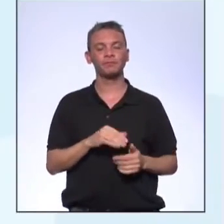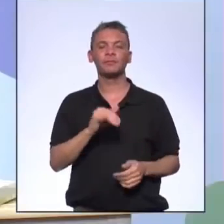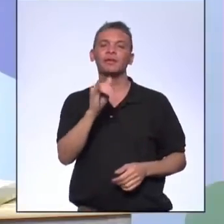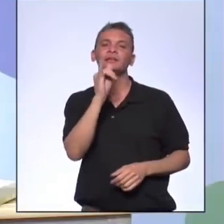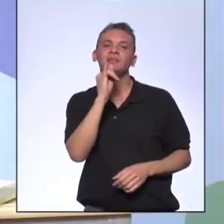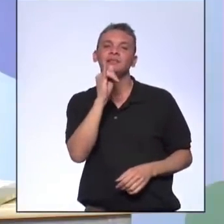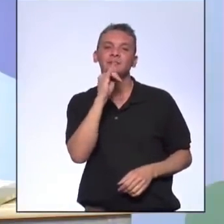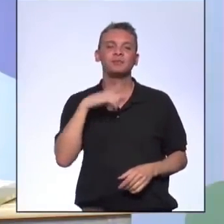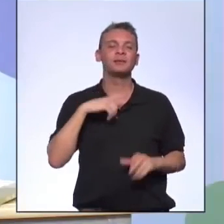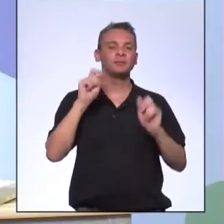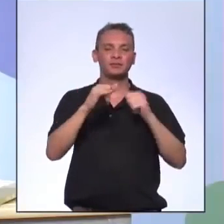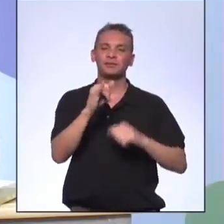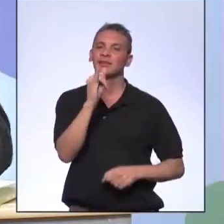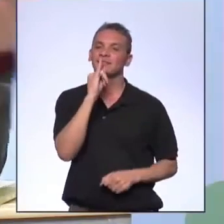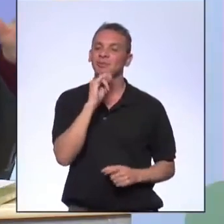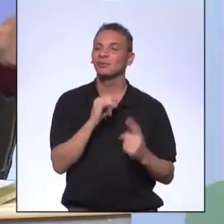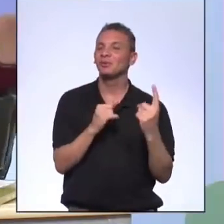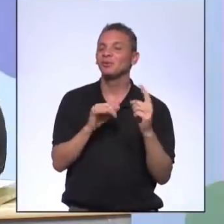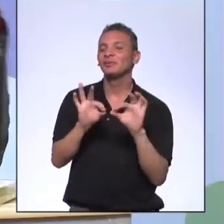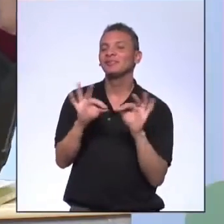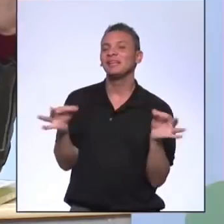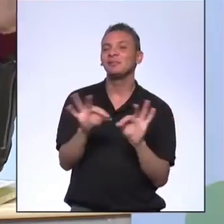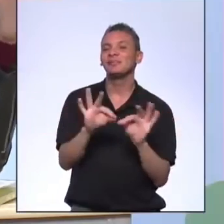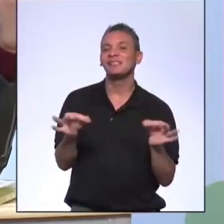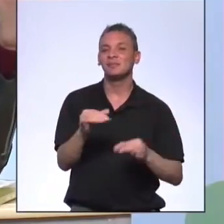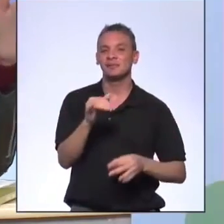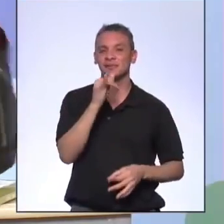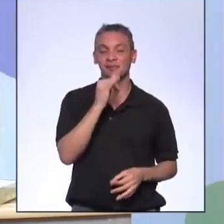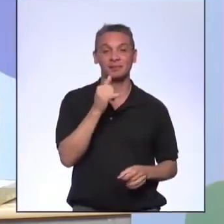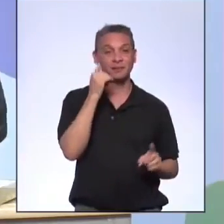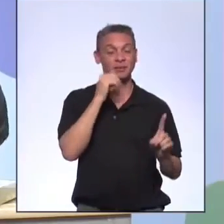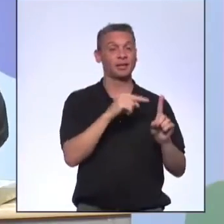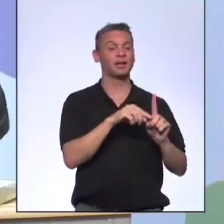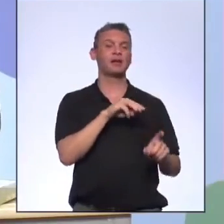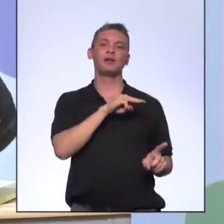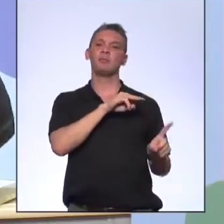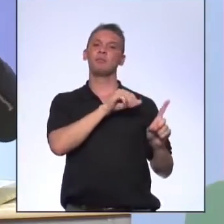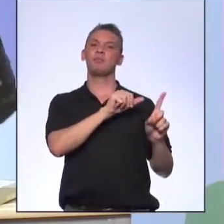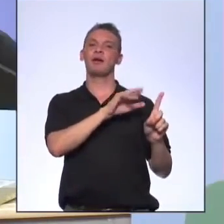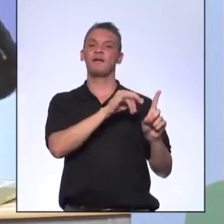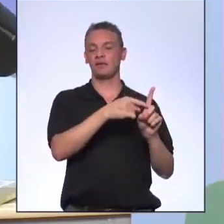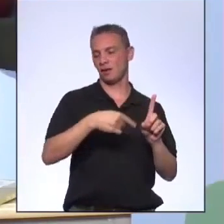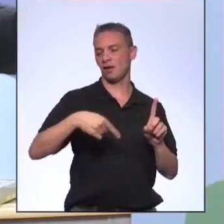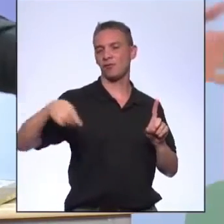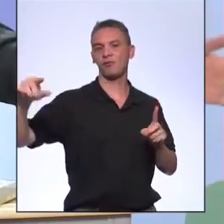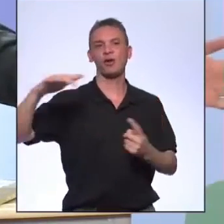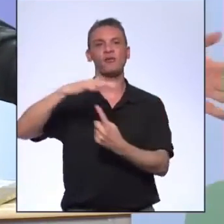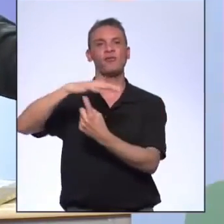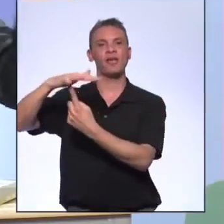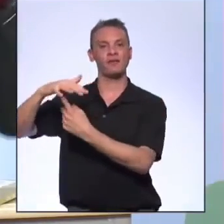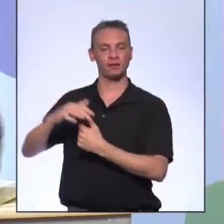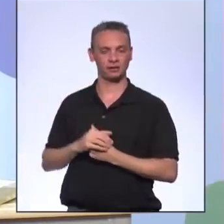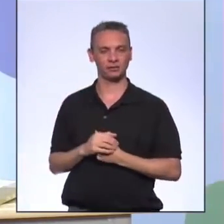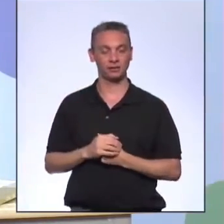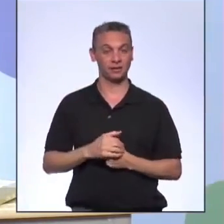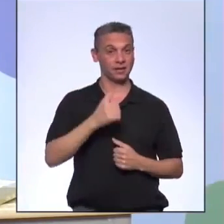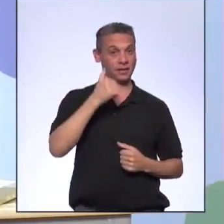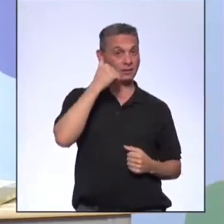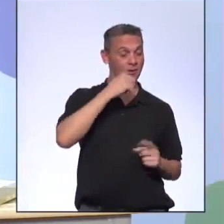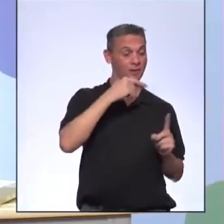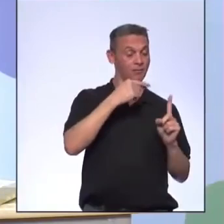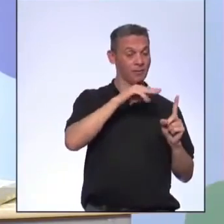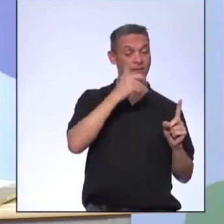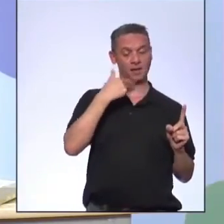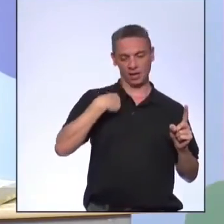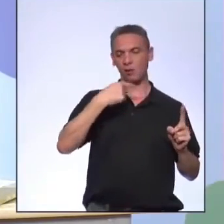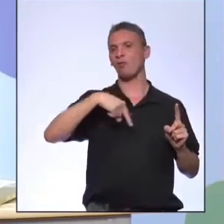exemplo, agora pode trazer para mim. Eu dou um exemplo bem simples, sempre falo da Maria, né? Maria foi à feira, Maria disse, eu vou à feira. Então, do jeito que ela disse,